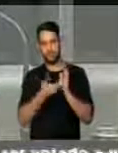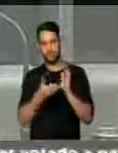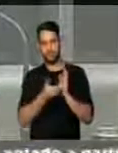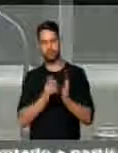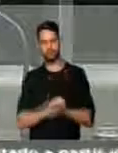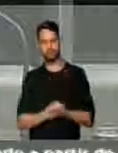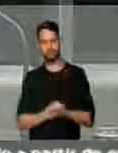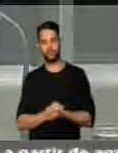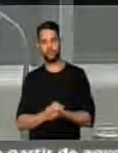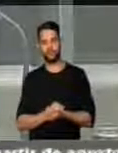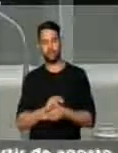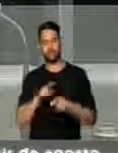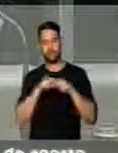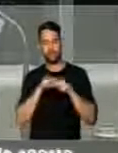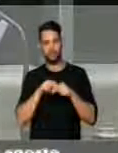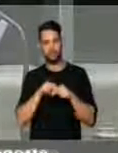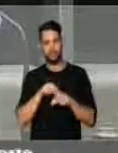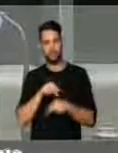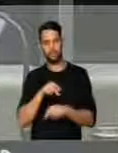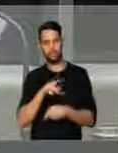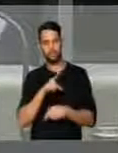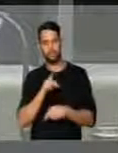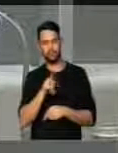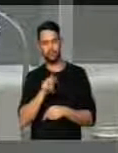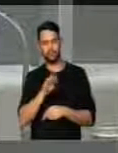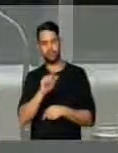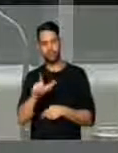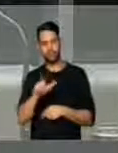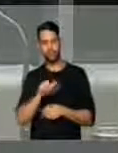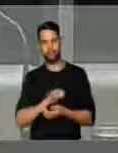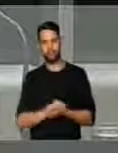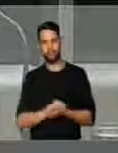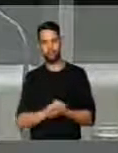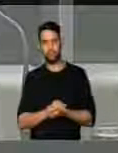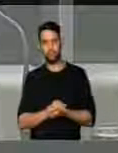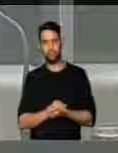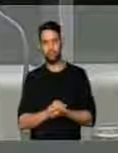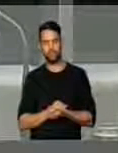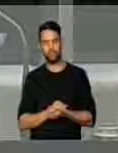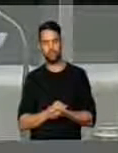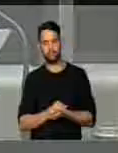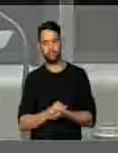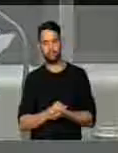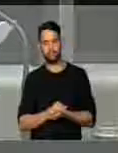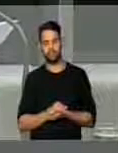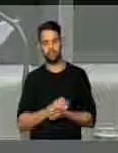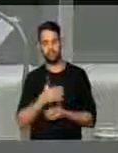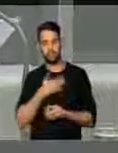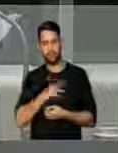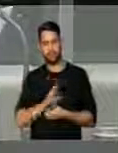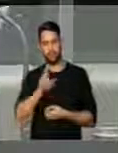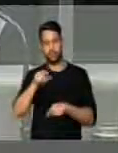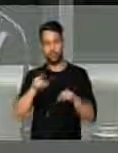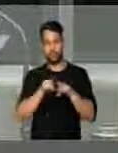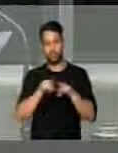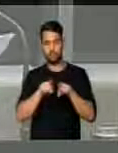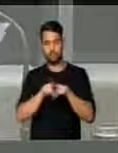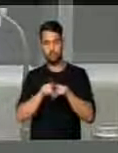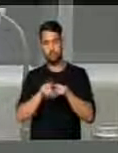Casa pelo Partido Socialismo e Liberdade, PSOL. E represento